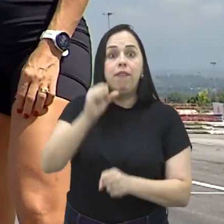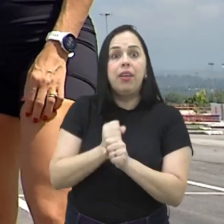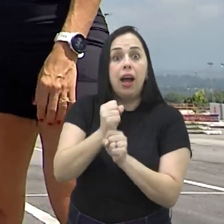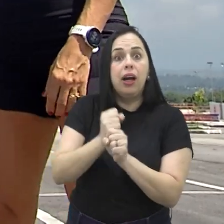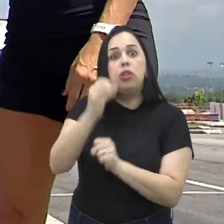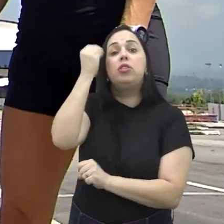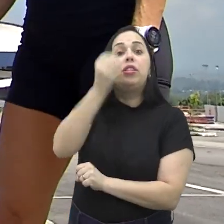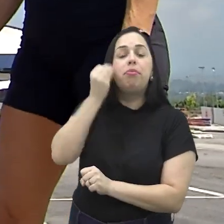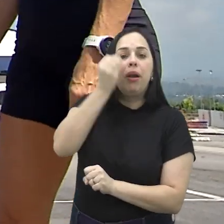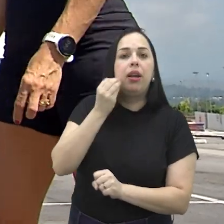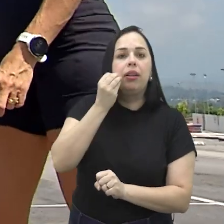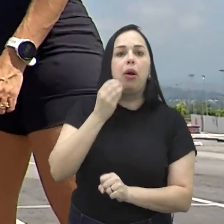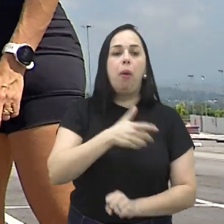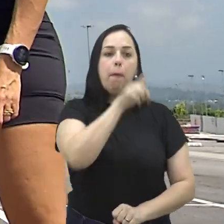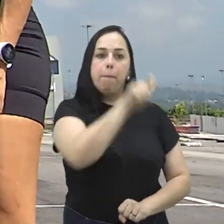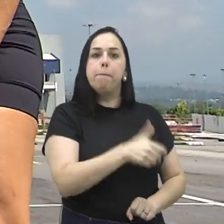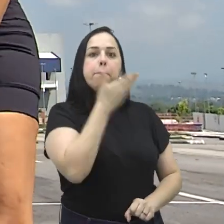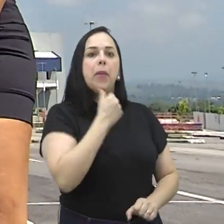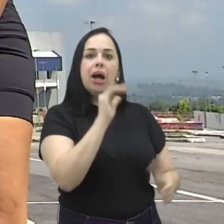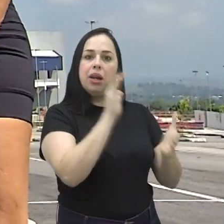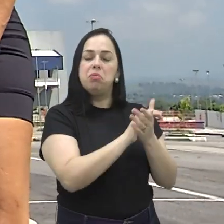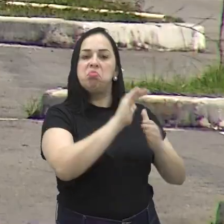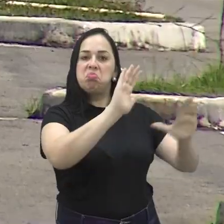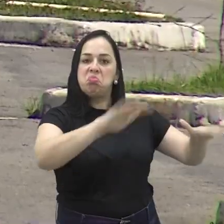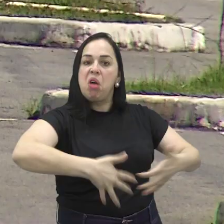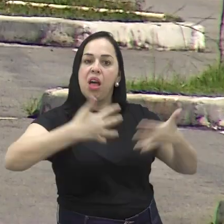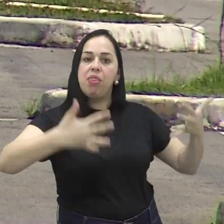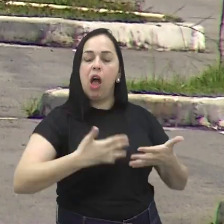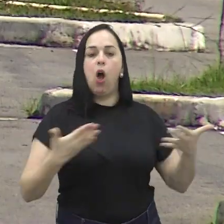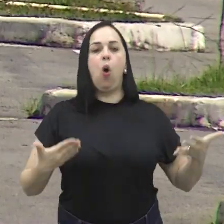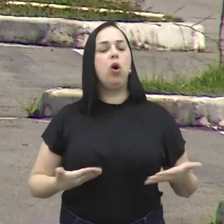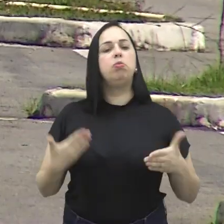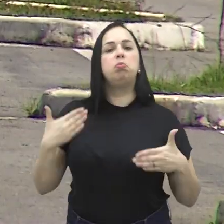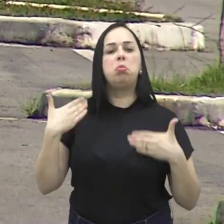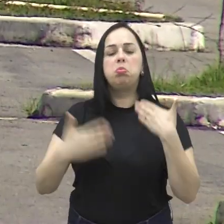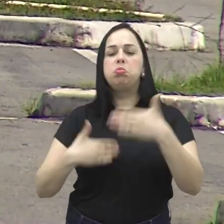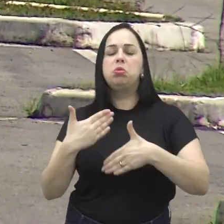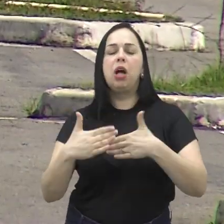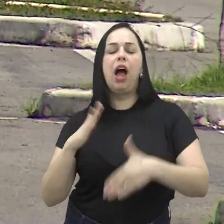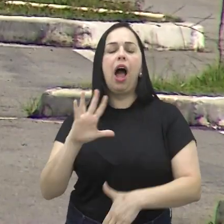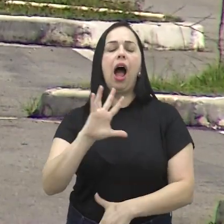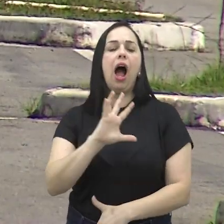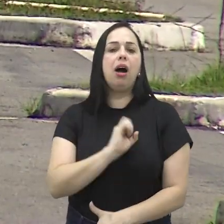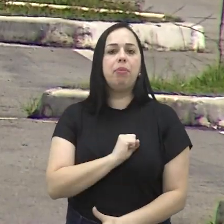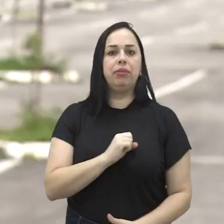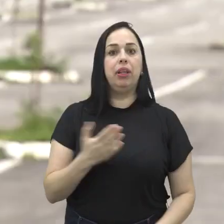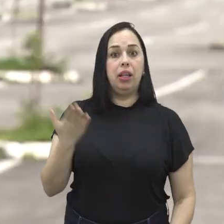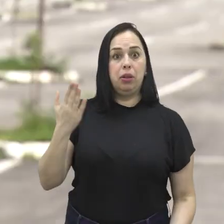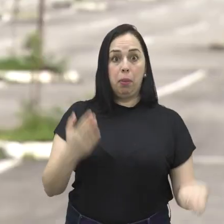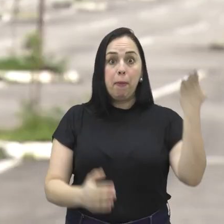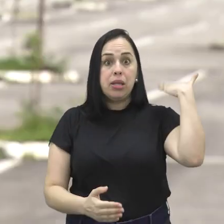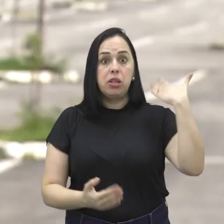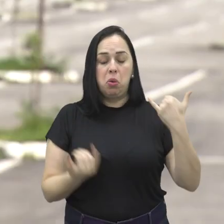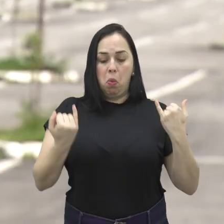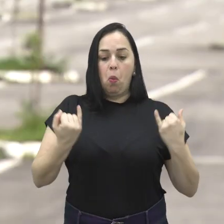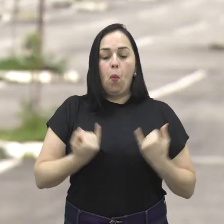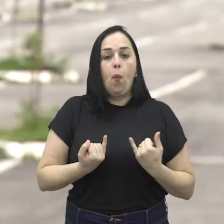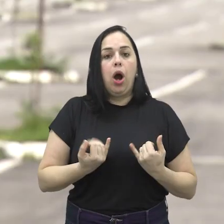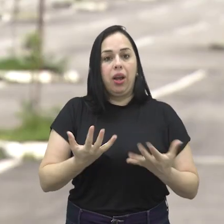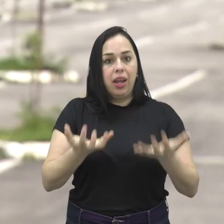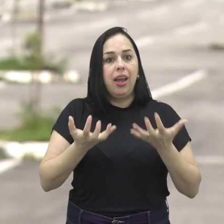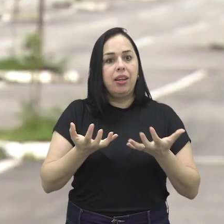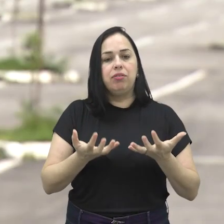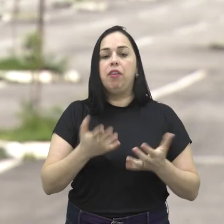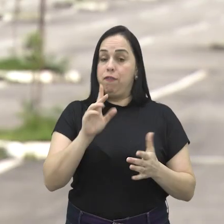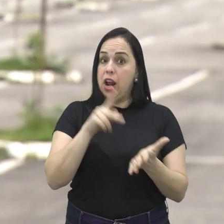anos no esporte. Começou com o incentivo do marido. Hoje, as corridas se tornaram uma verdadeira paixão. Eu queria emagrecer e ele me